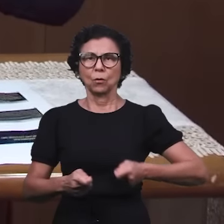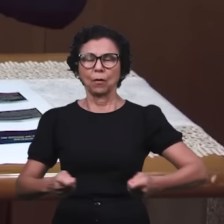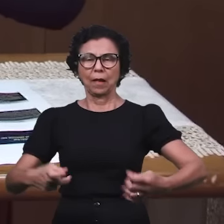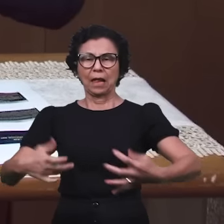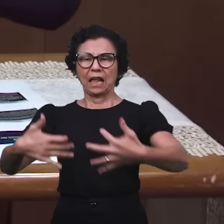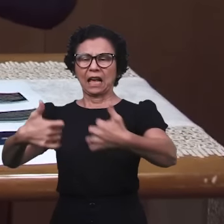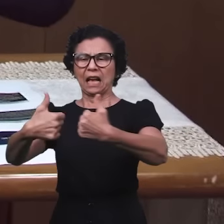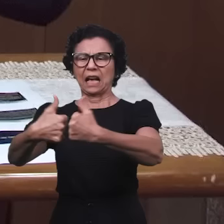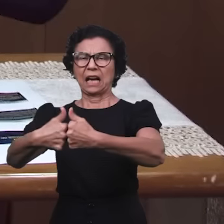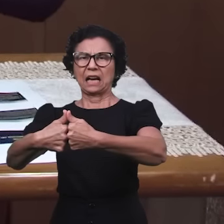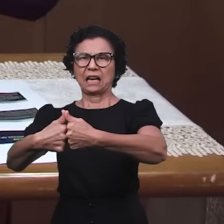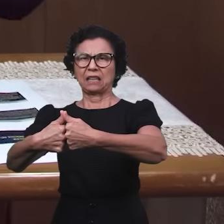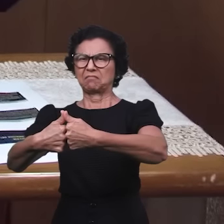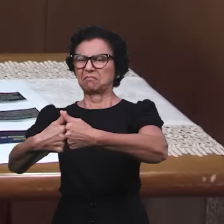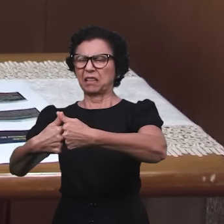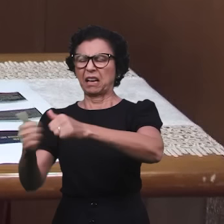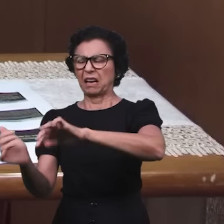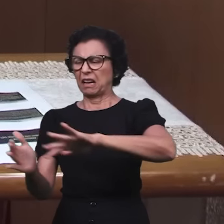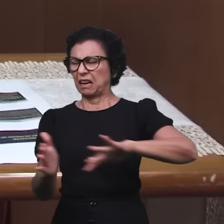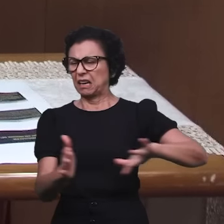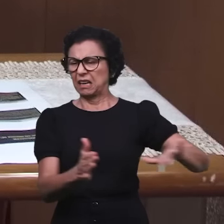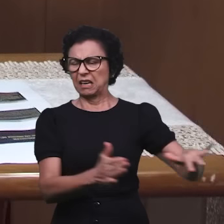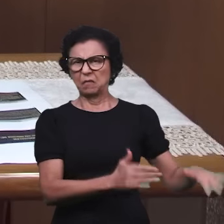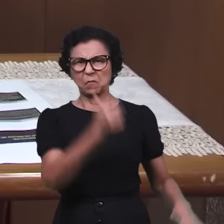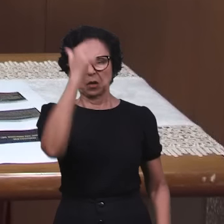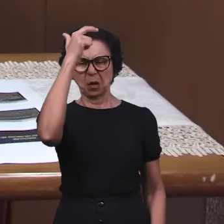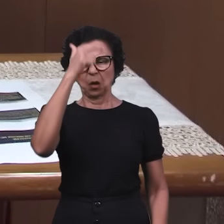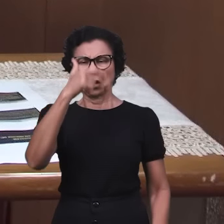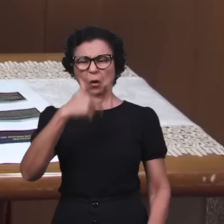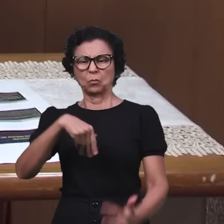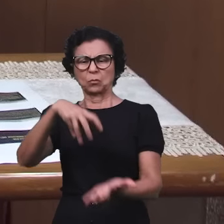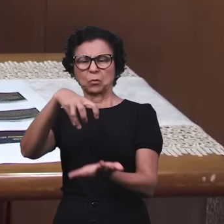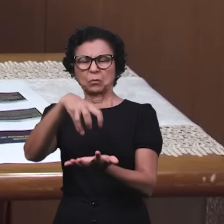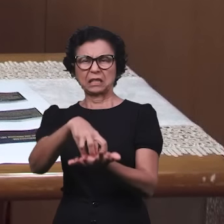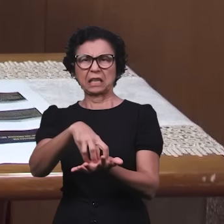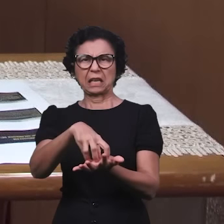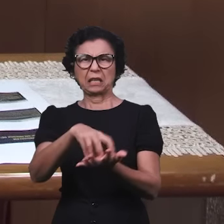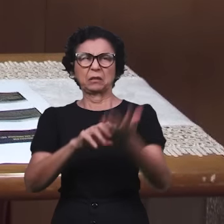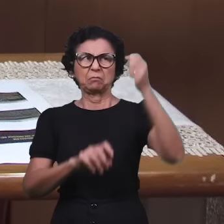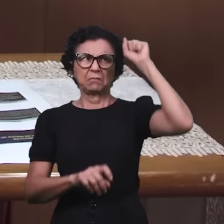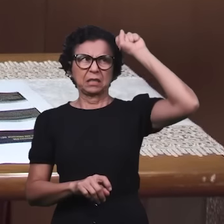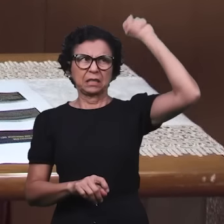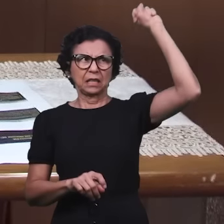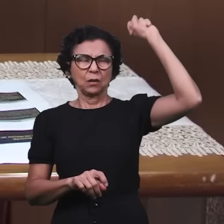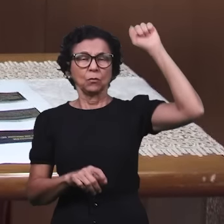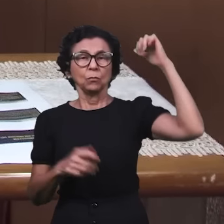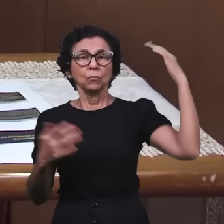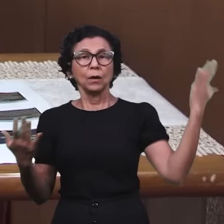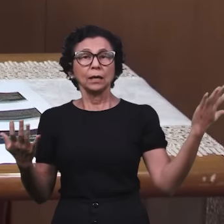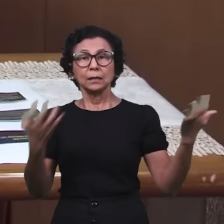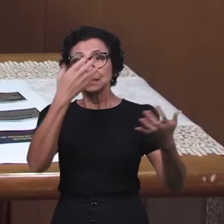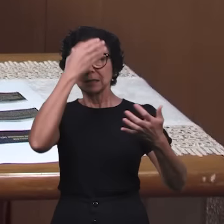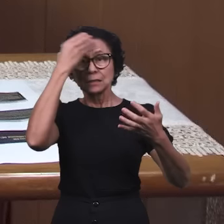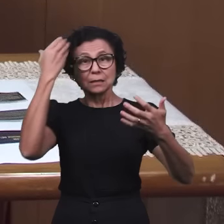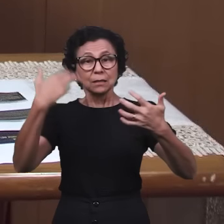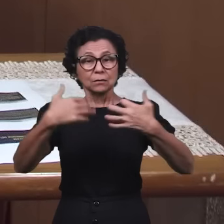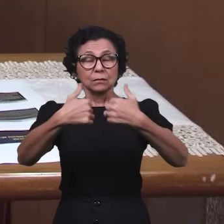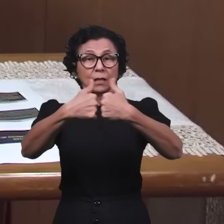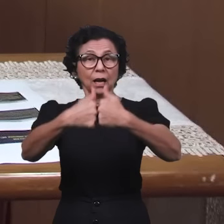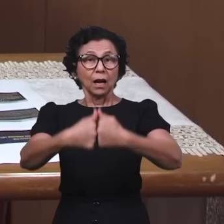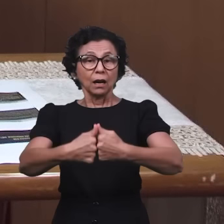ele. Então a arca ficou esquecida, Israel afastado de Deus. Então Davi